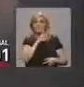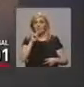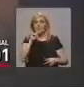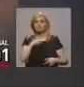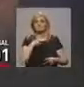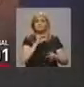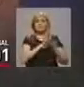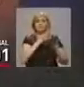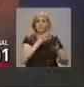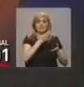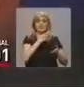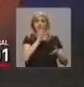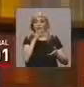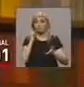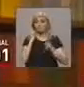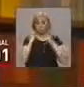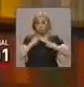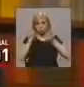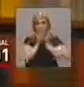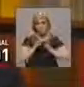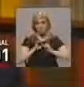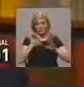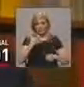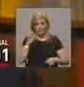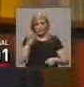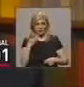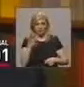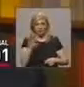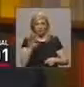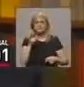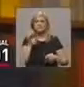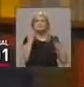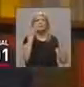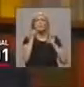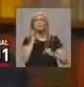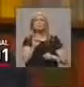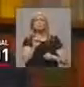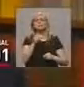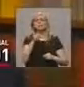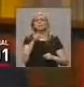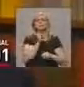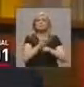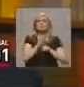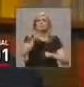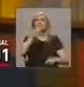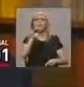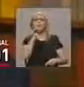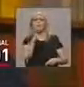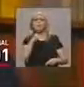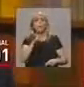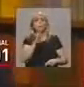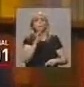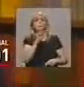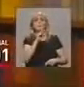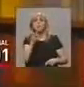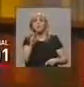19. E a situação era tão opressora, sobretudo para quem nasceu e viveu